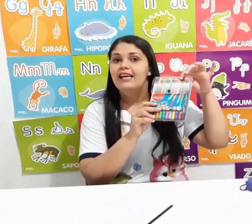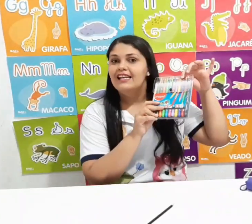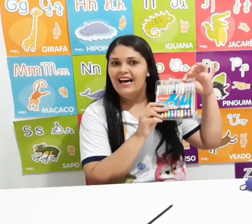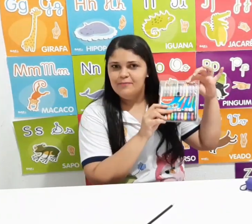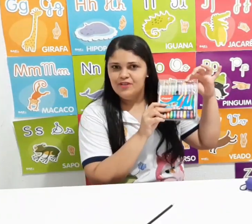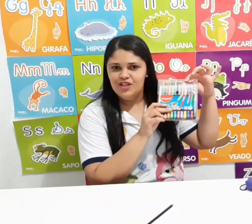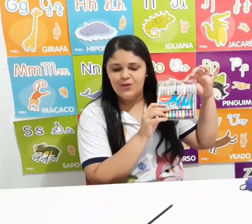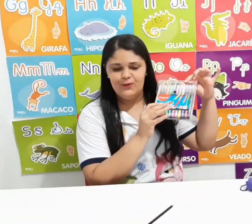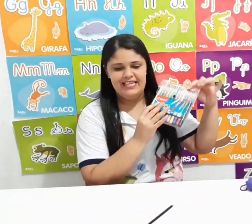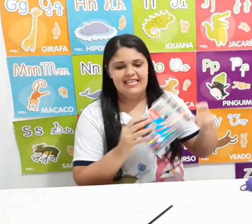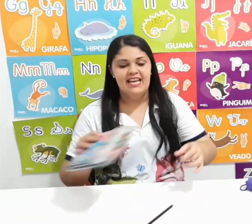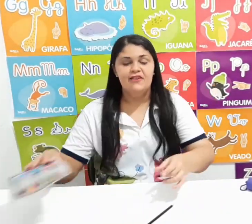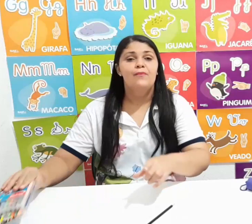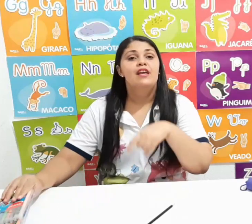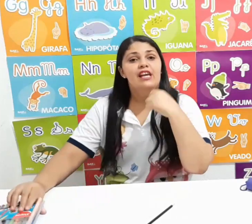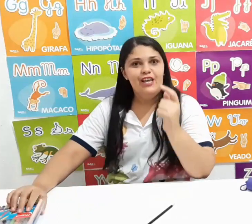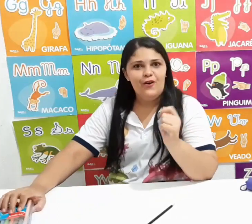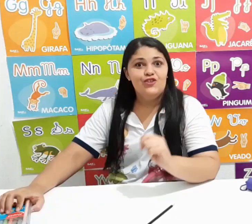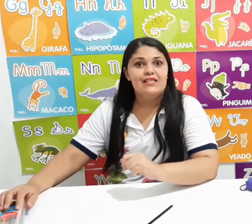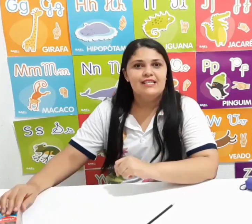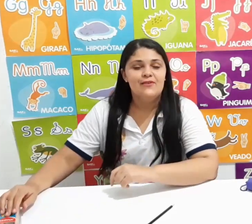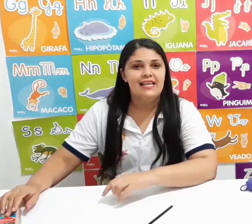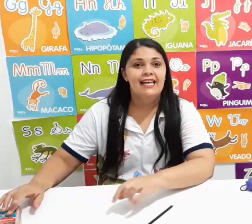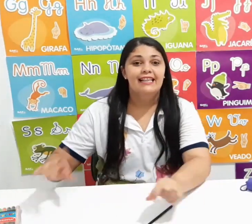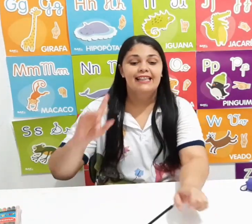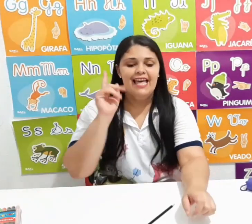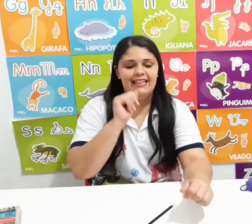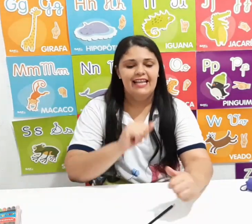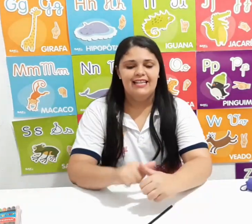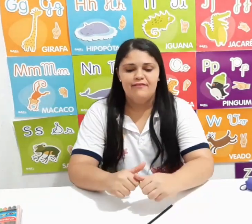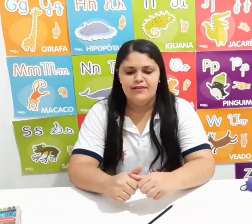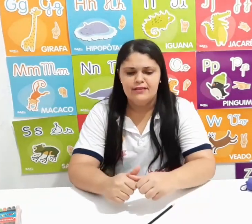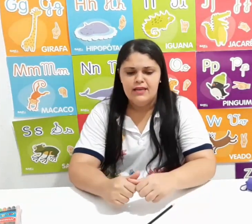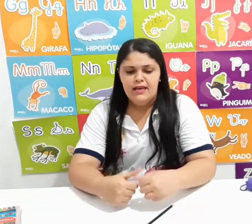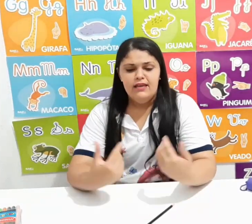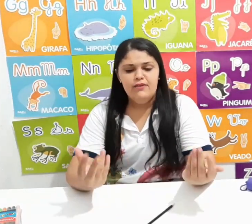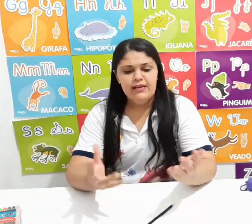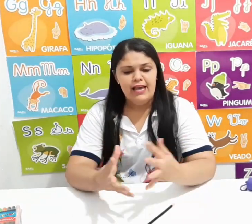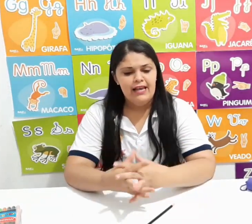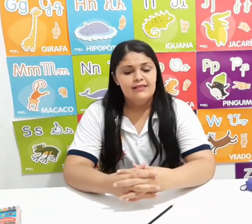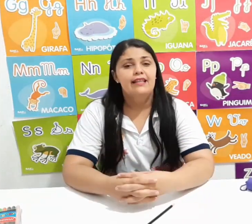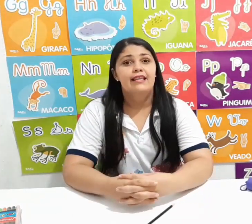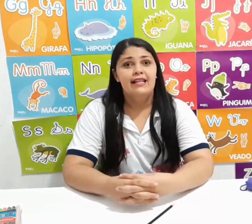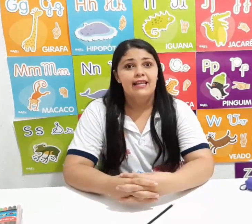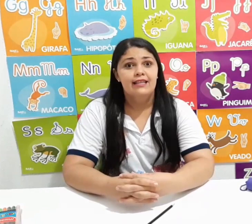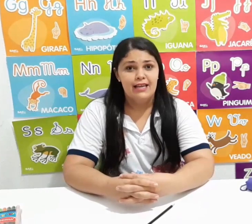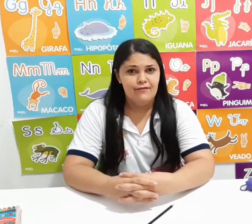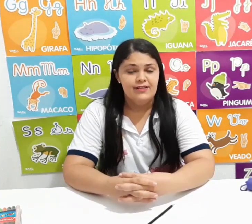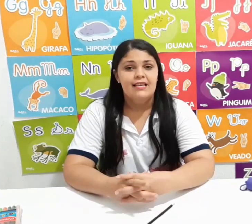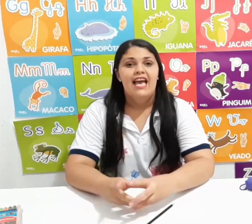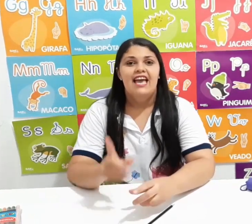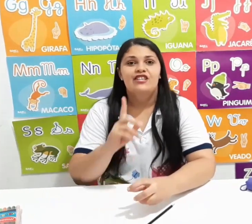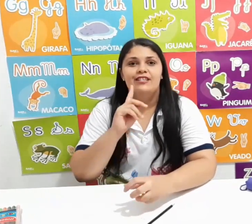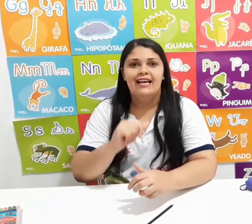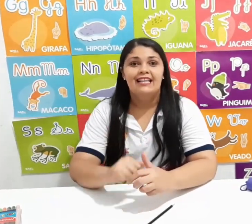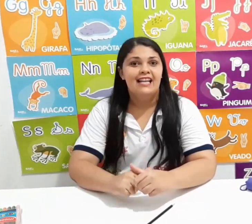e lápis de cor, tá certo? E hoje vocês vão ser detetives. E o que é ser